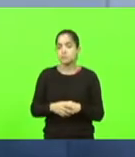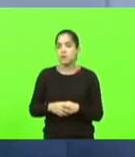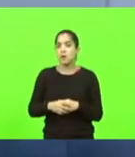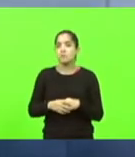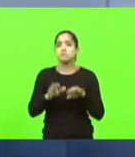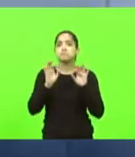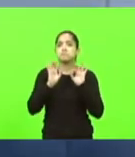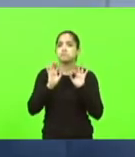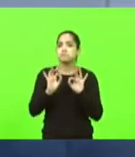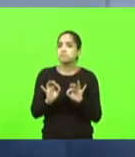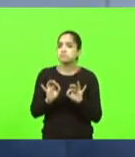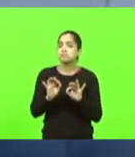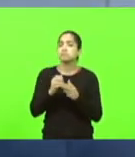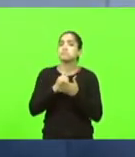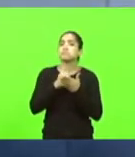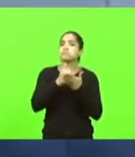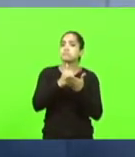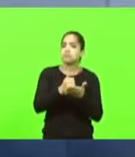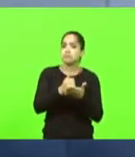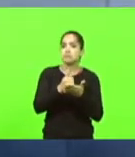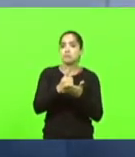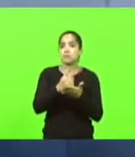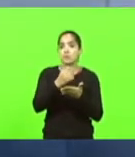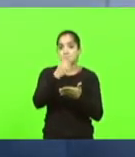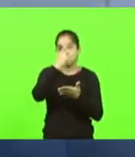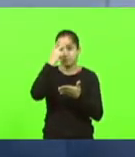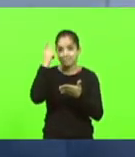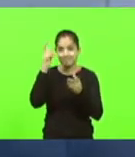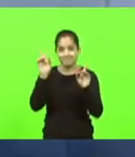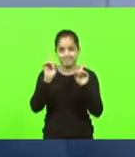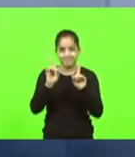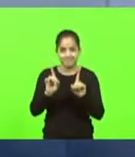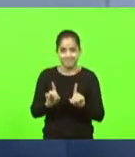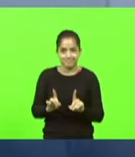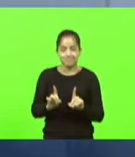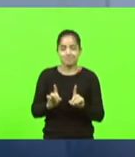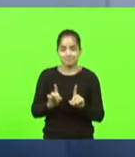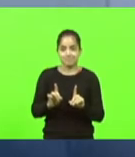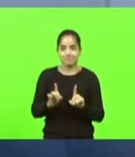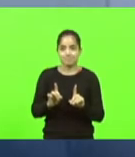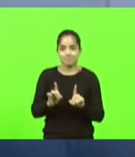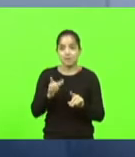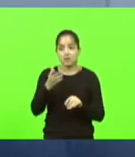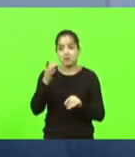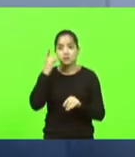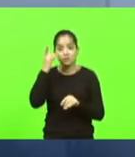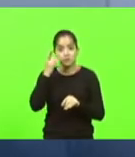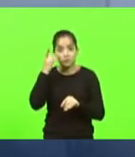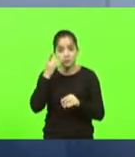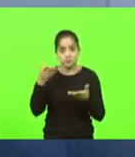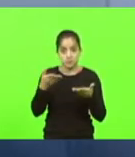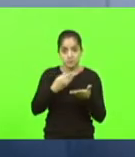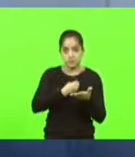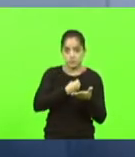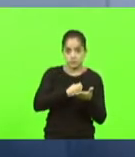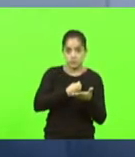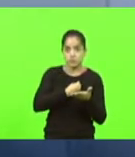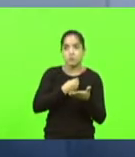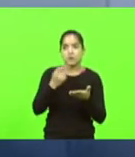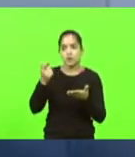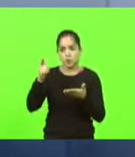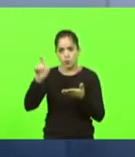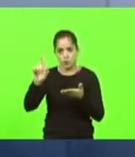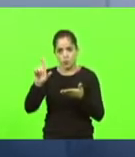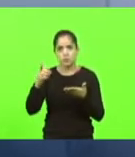que o apoio à inclusão das pessoas com deficiência também é defendido não apenas pelos deputados e deputadas que estão aqui, mas pelos demais integrantes da